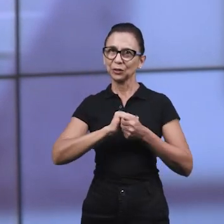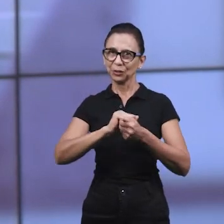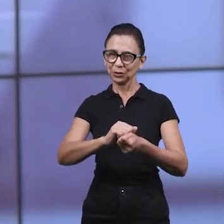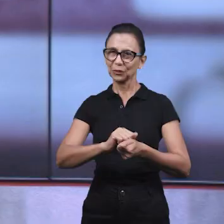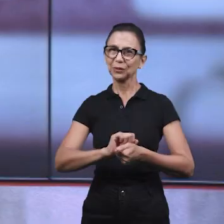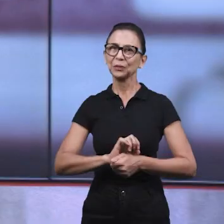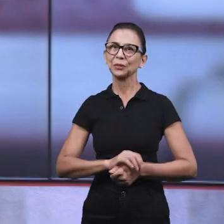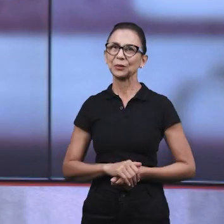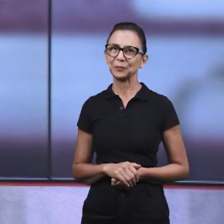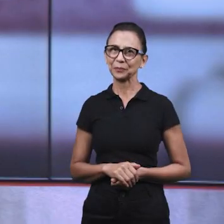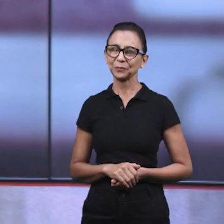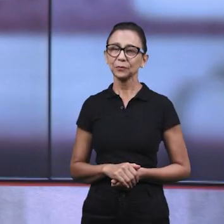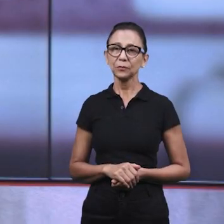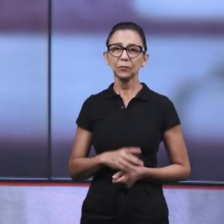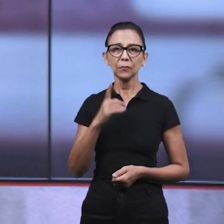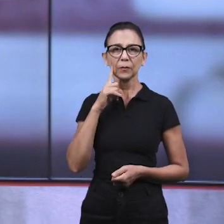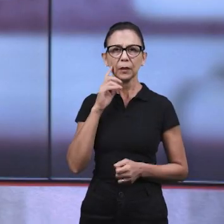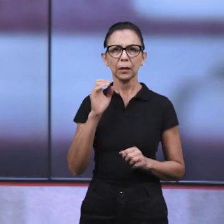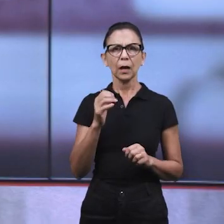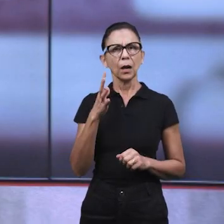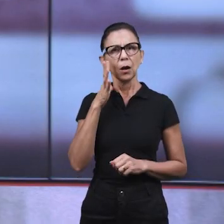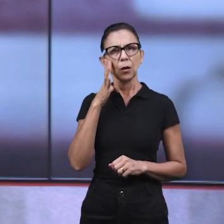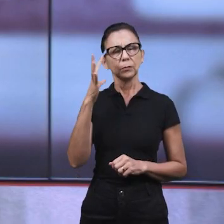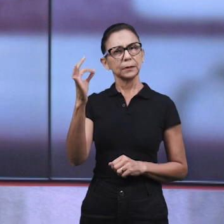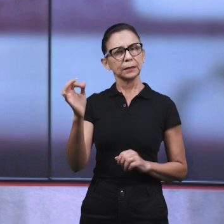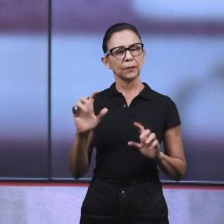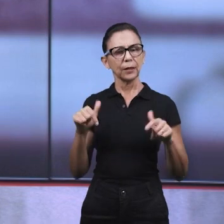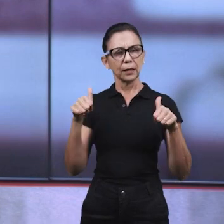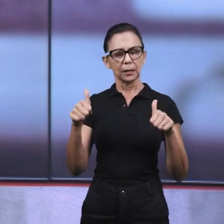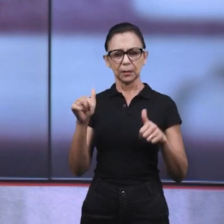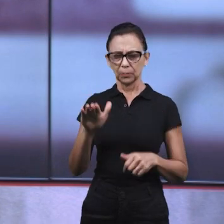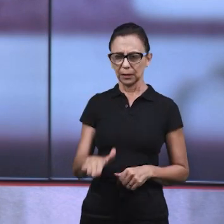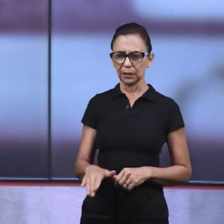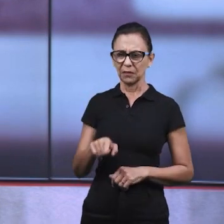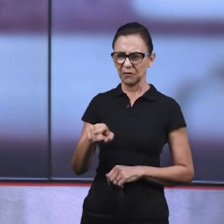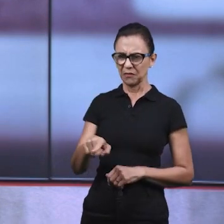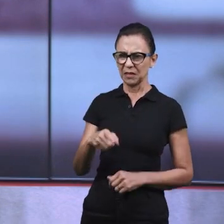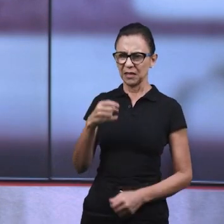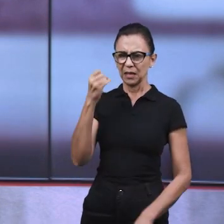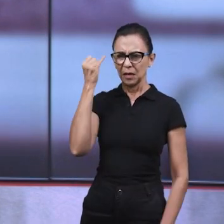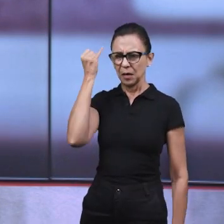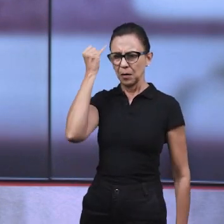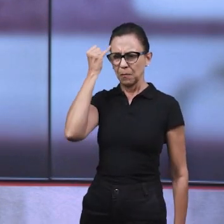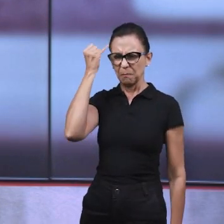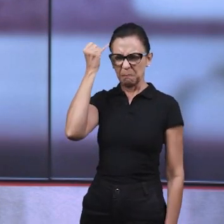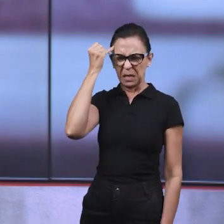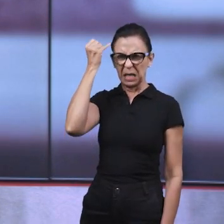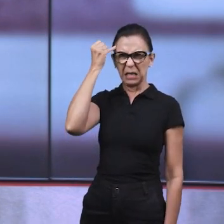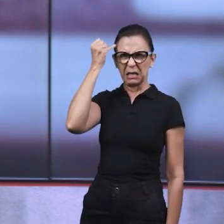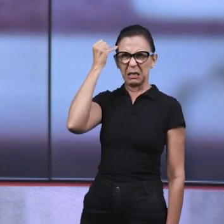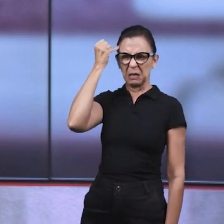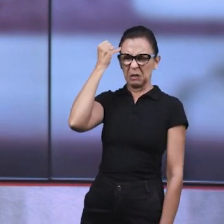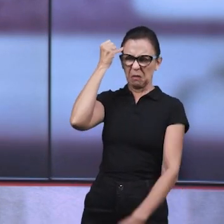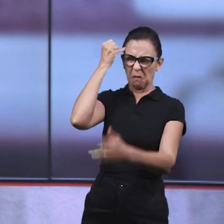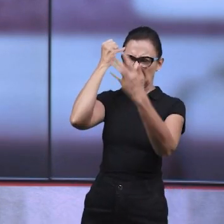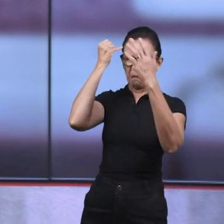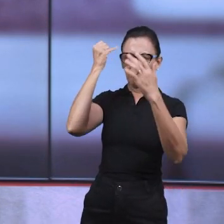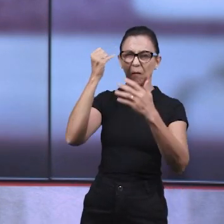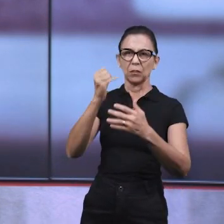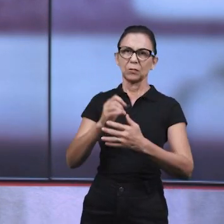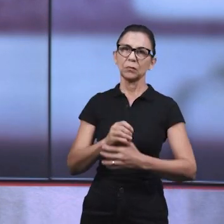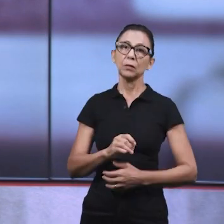juntos. Separe a atitude da criança. Estar com preguiça naquele momento não é o mesmo que